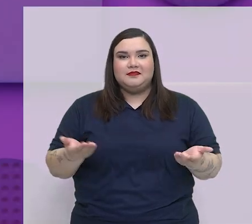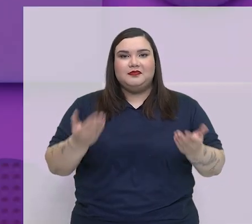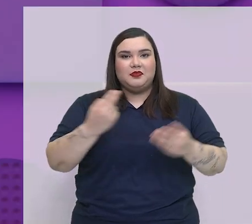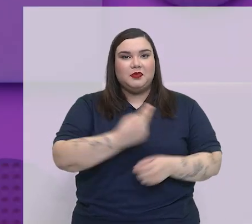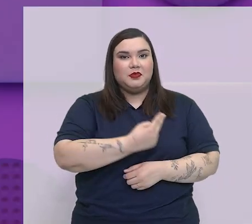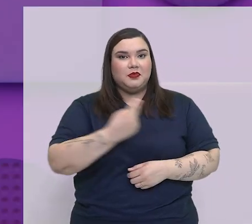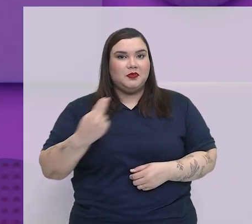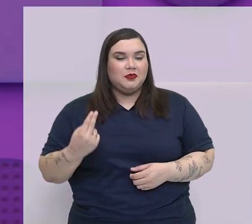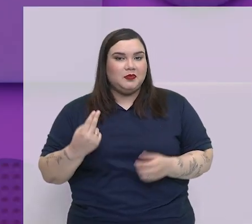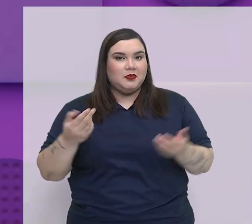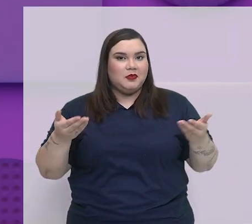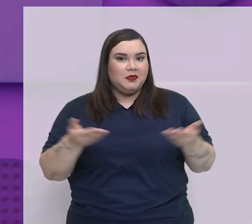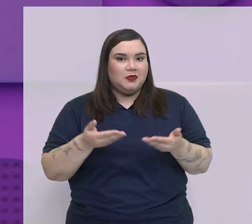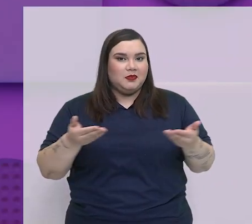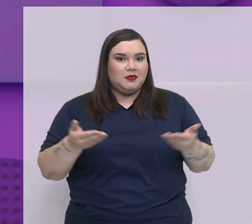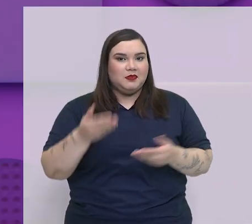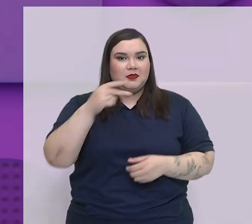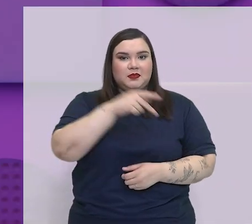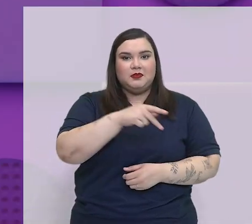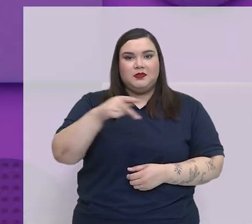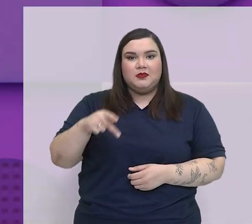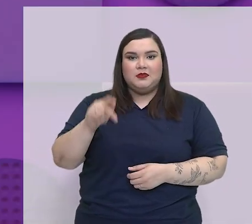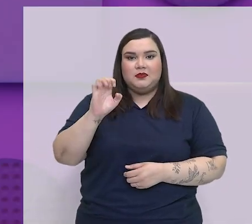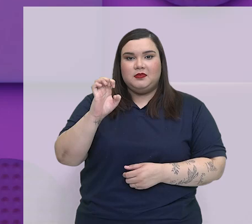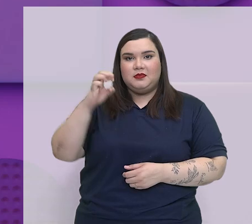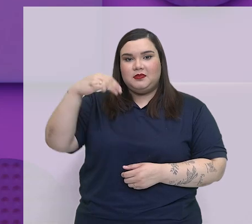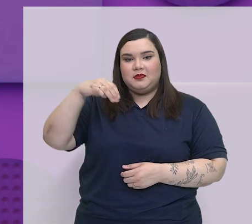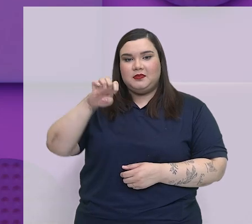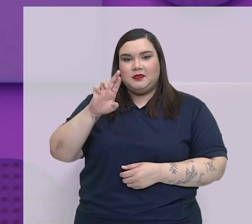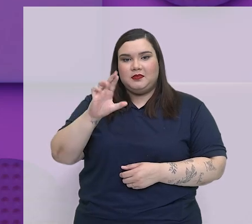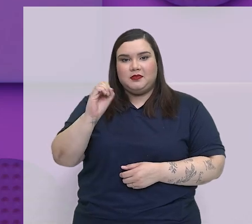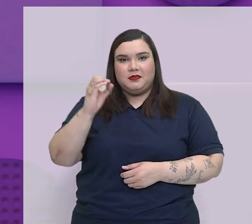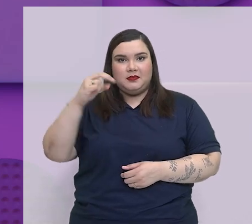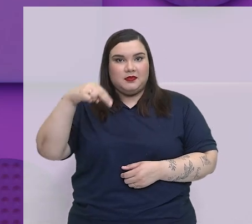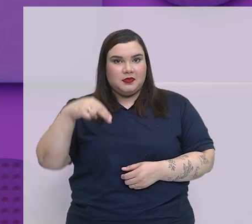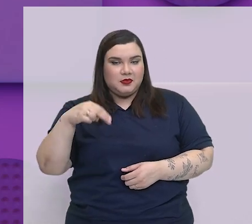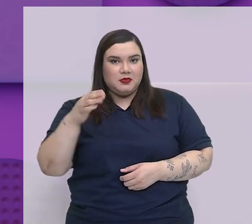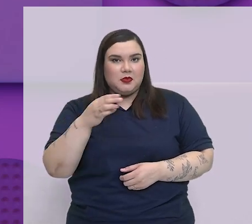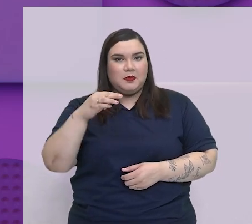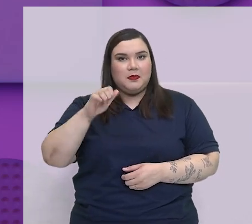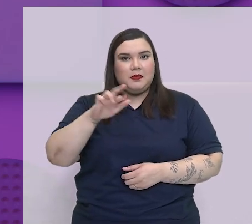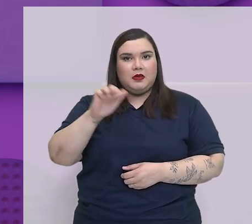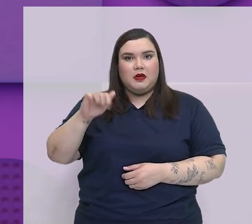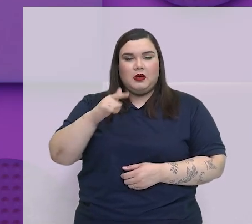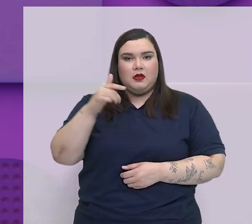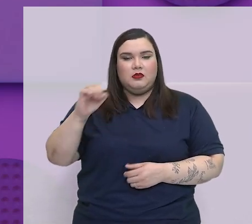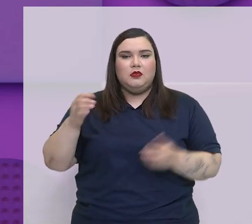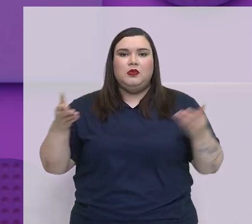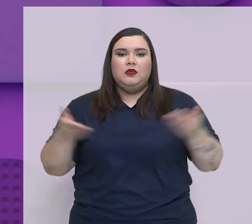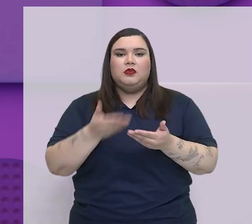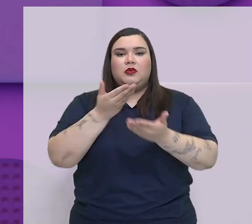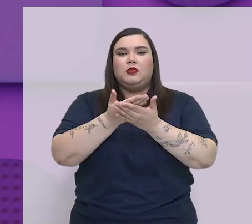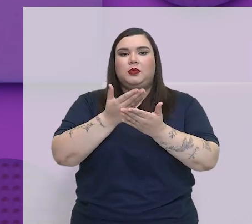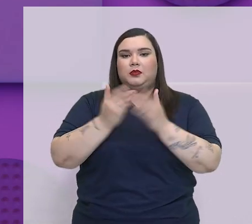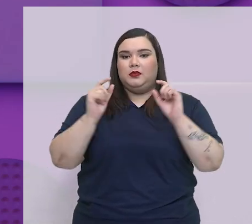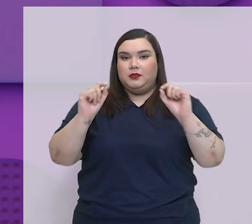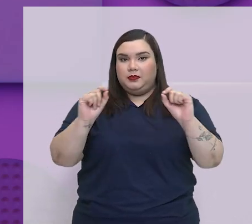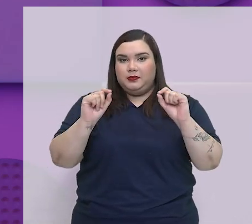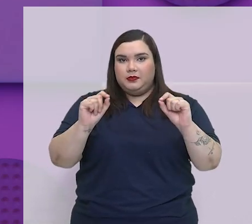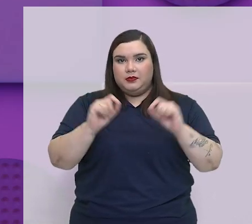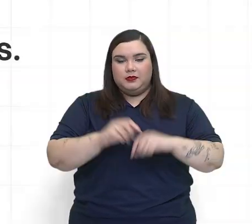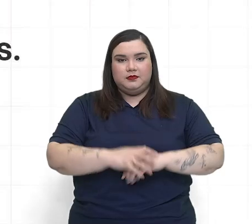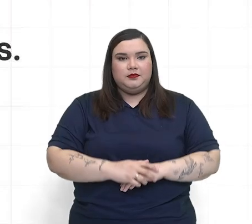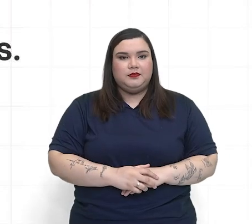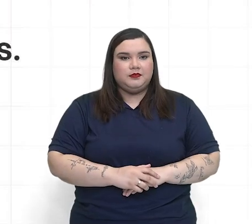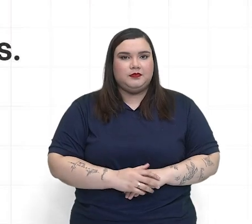Aqui com vocês, quem vos fala é o professor Emerson Marão e vejamos o que temos para a nossa aula de